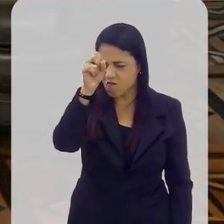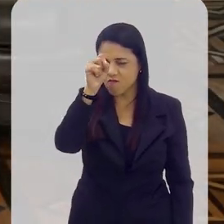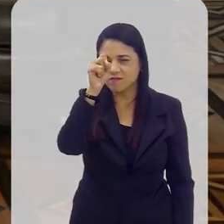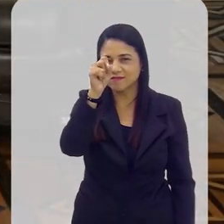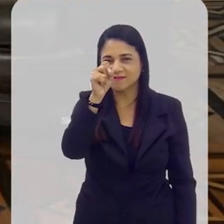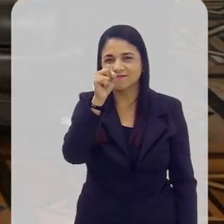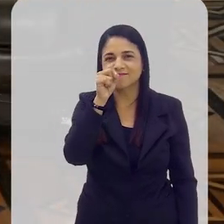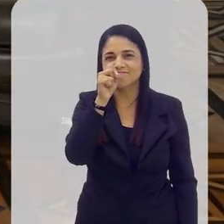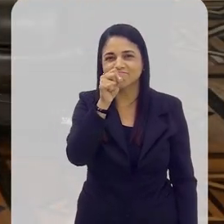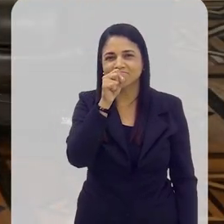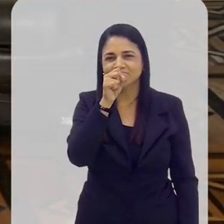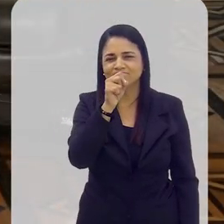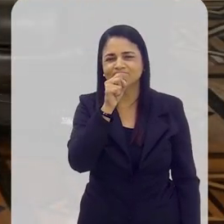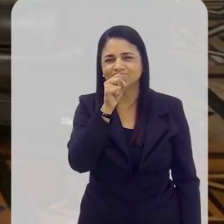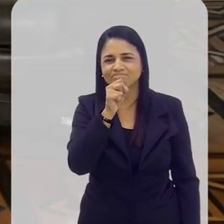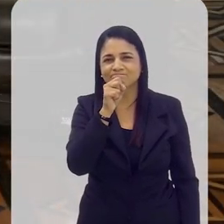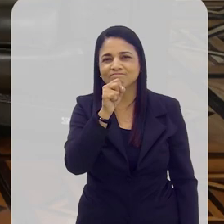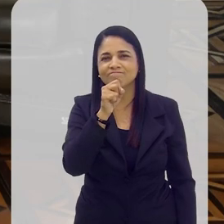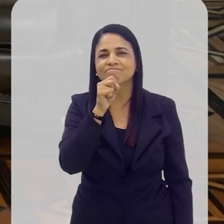fortaleza